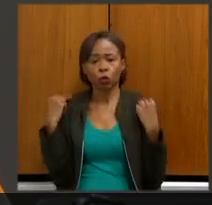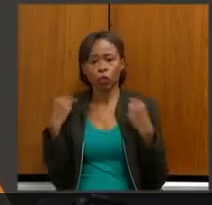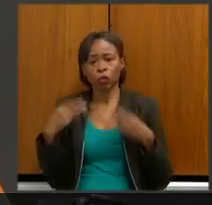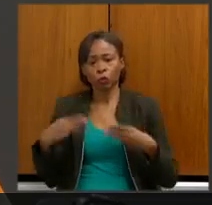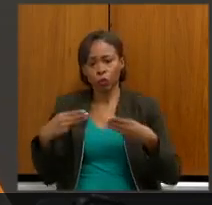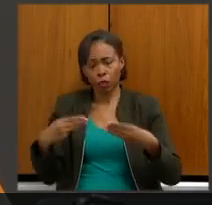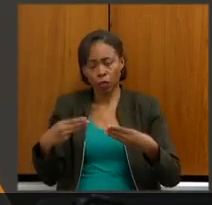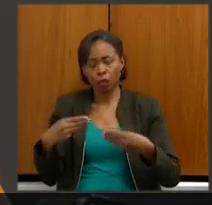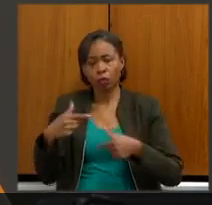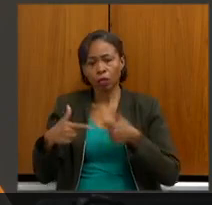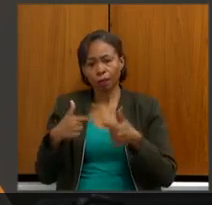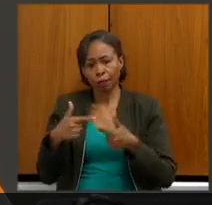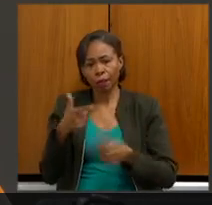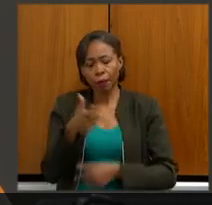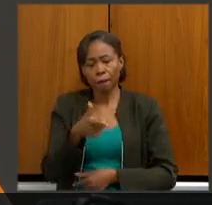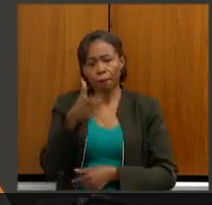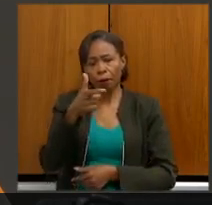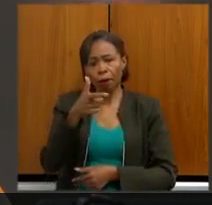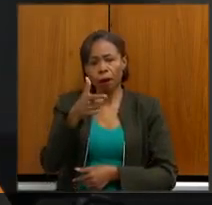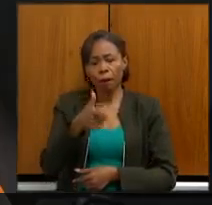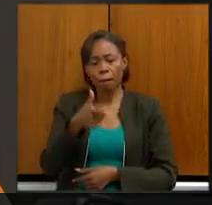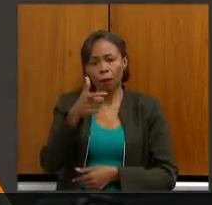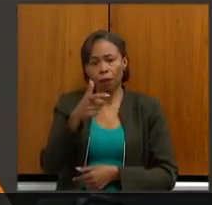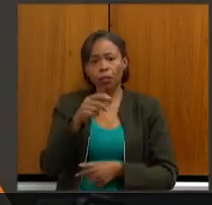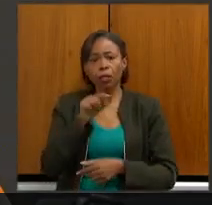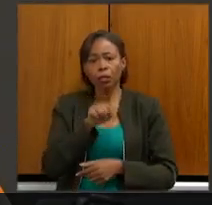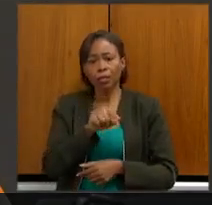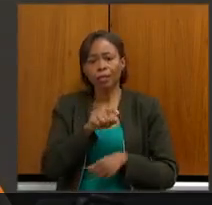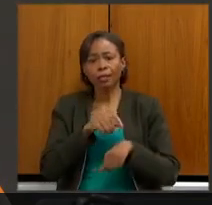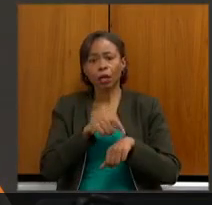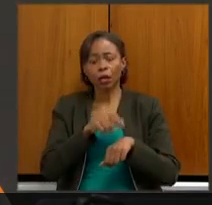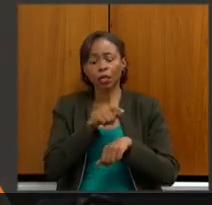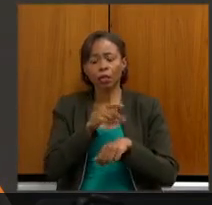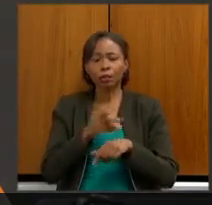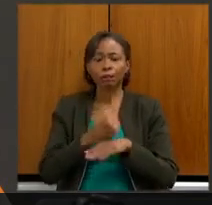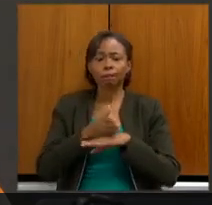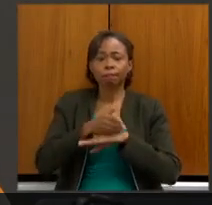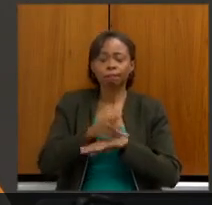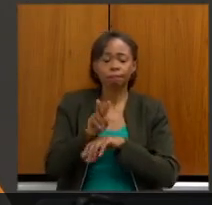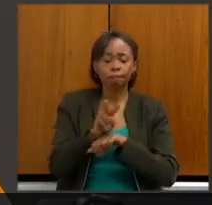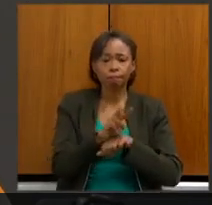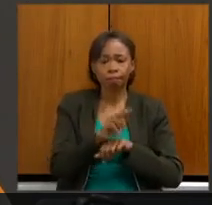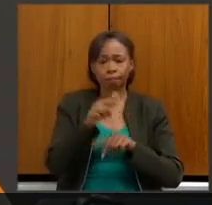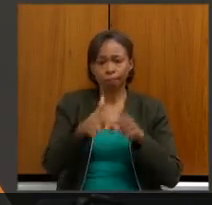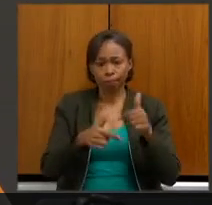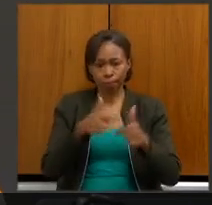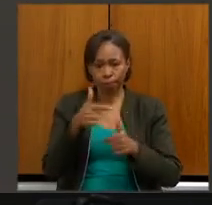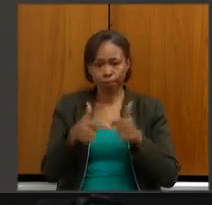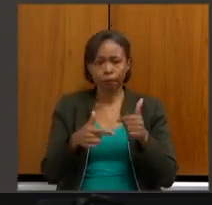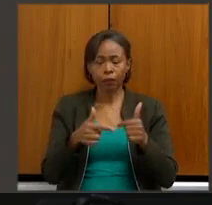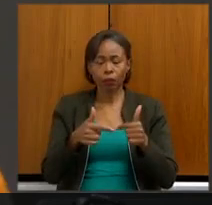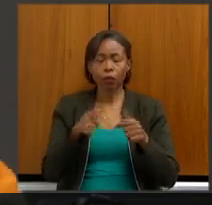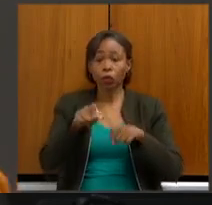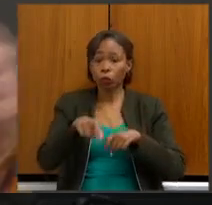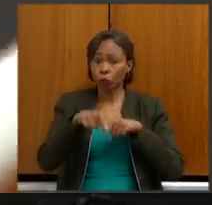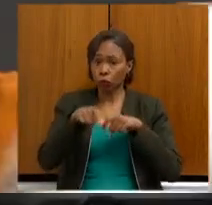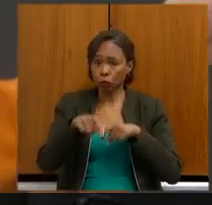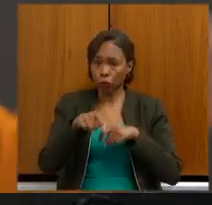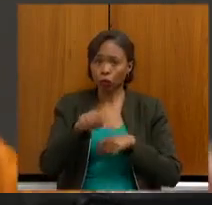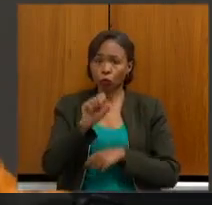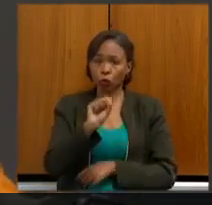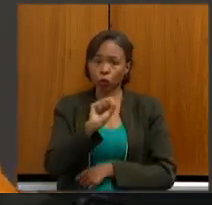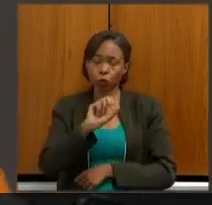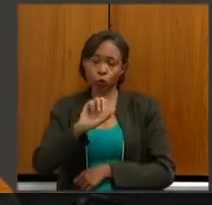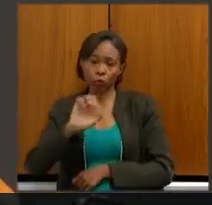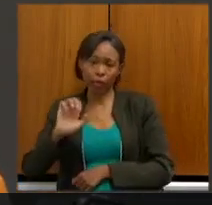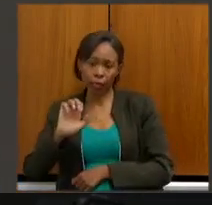a tiros durante um trabalho de inspeção na zona rural daquela cidade no Sudeste de Minas Gerais